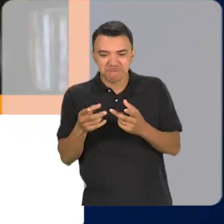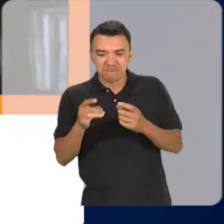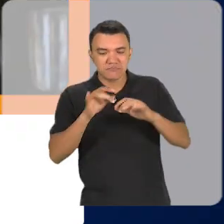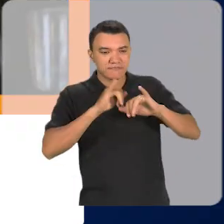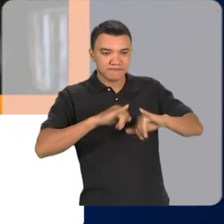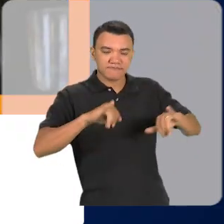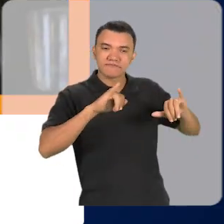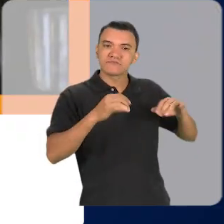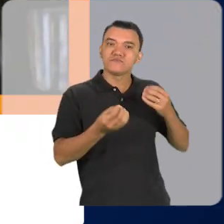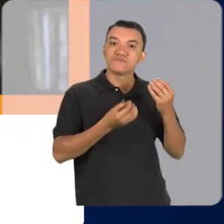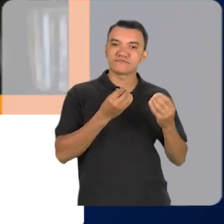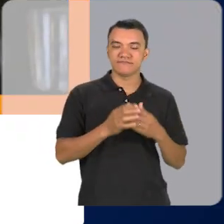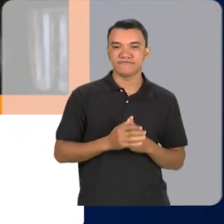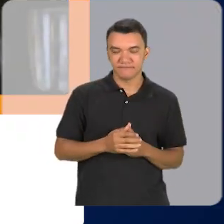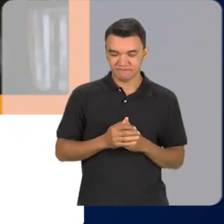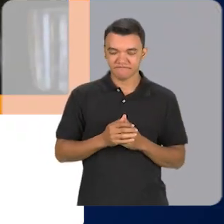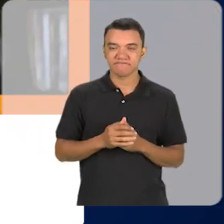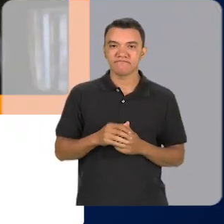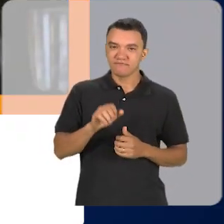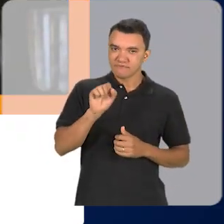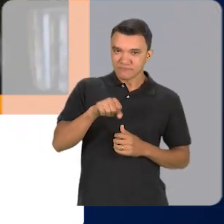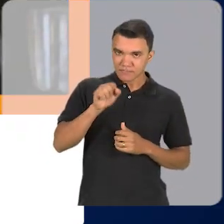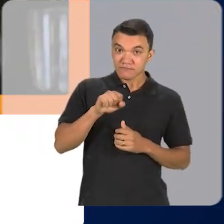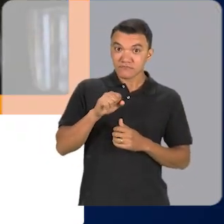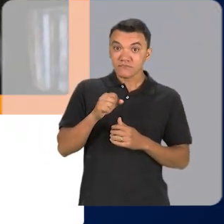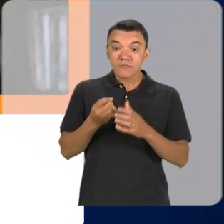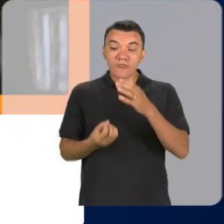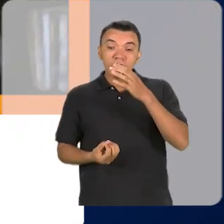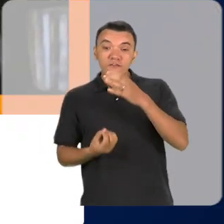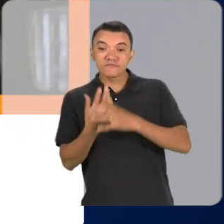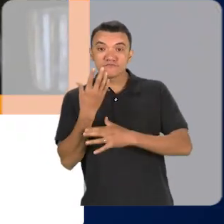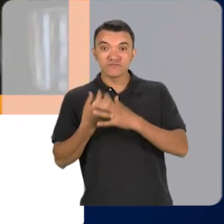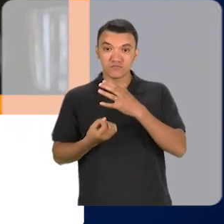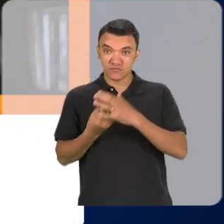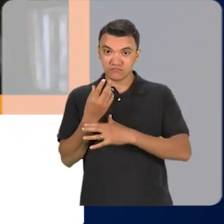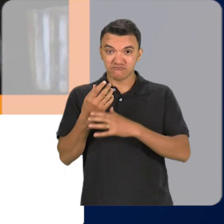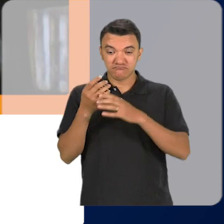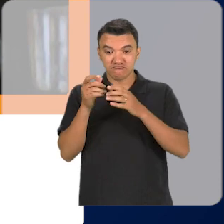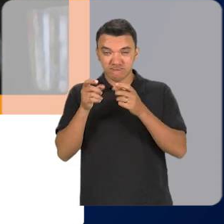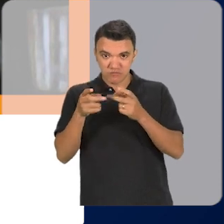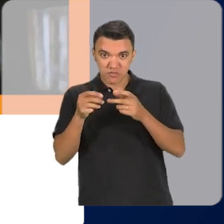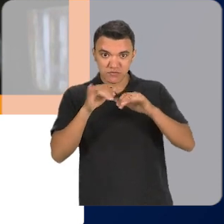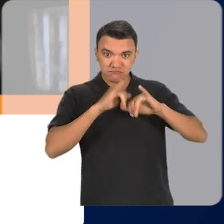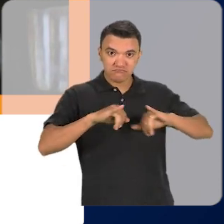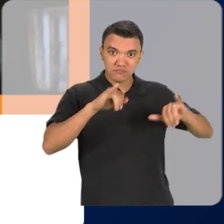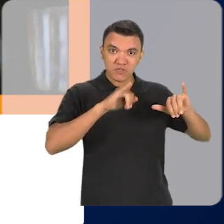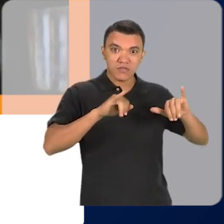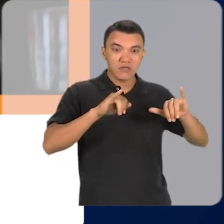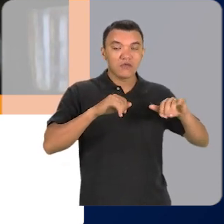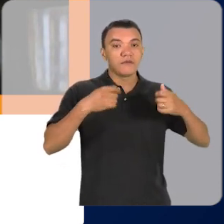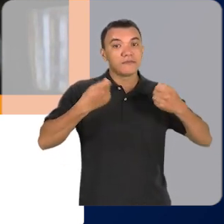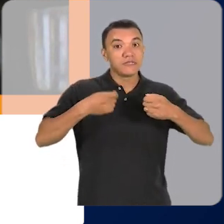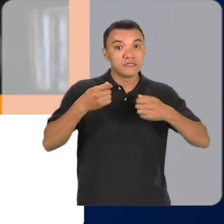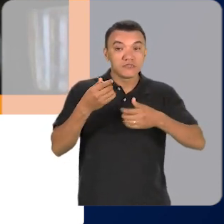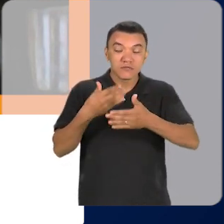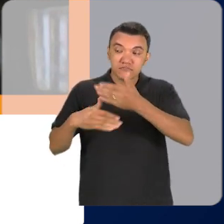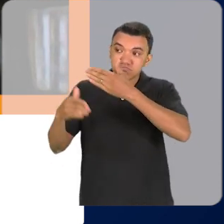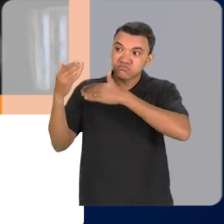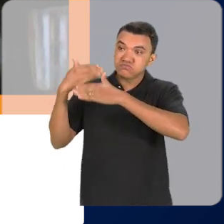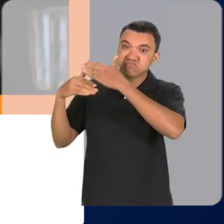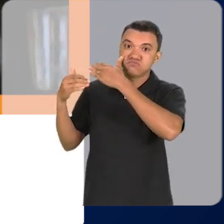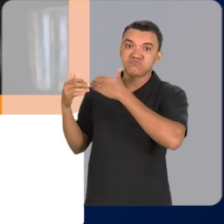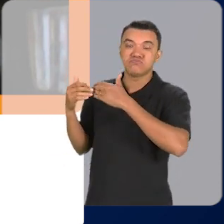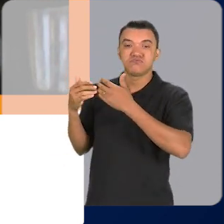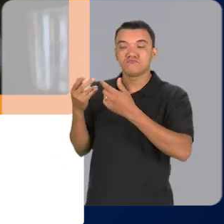Para falar da origem, né, dos pregoeiros, a gente faz um resgate histórico, né, vai buscar